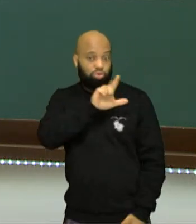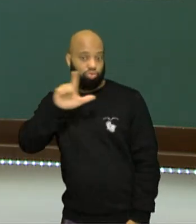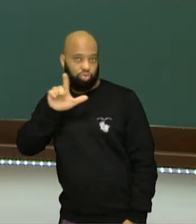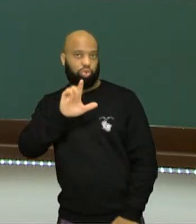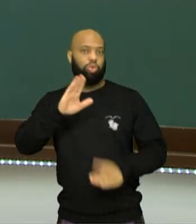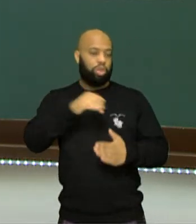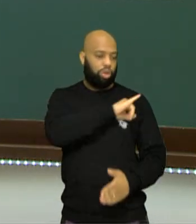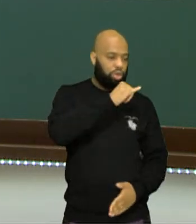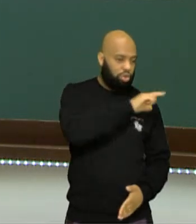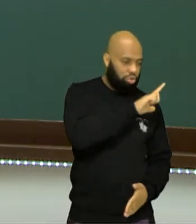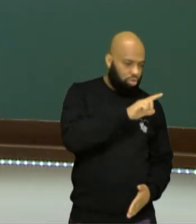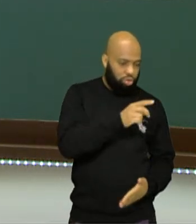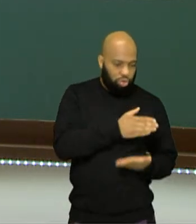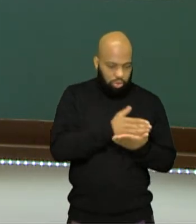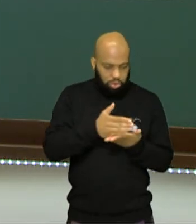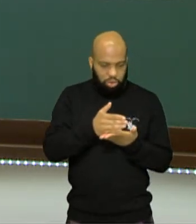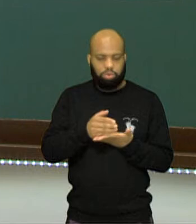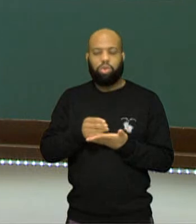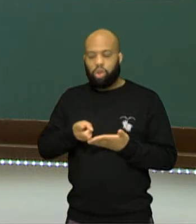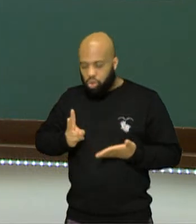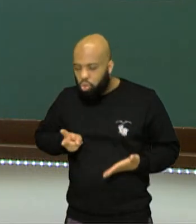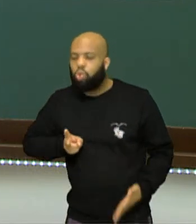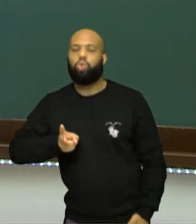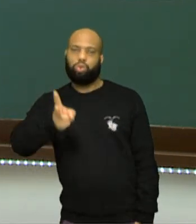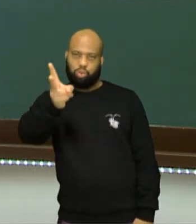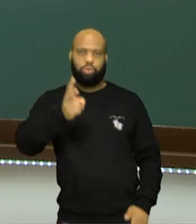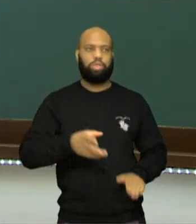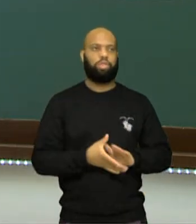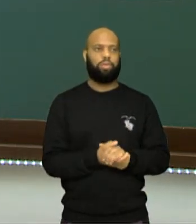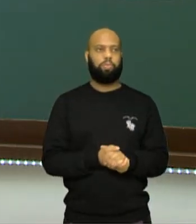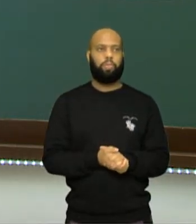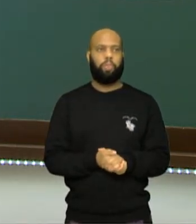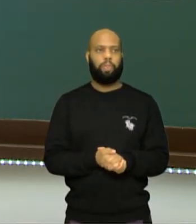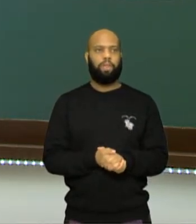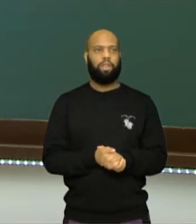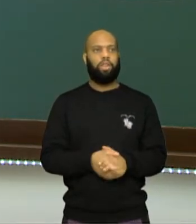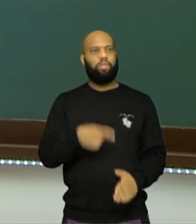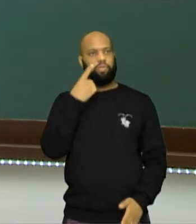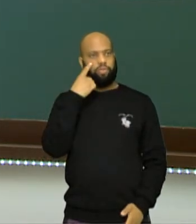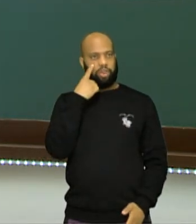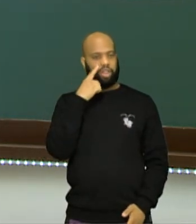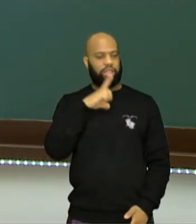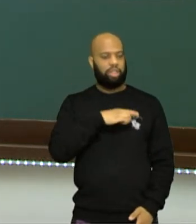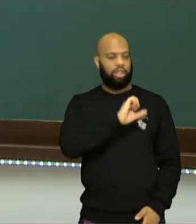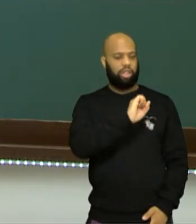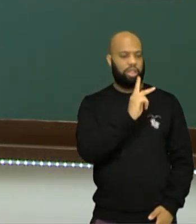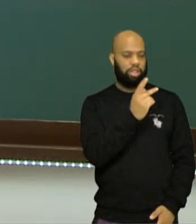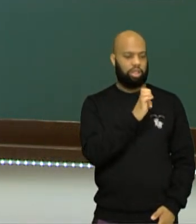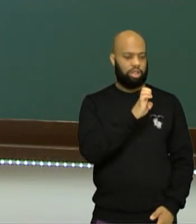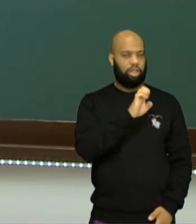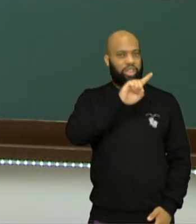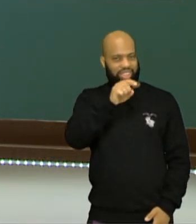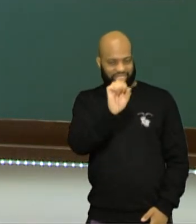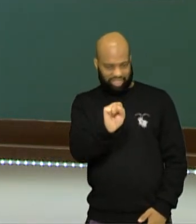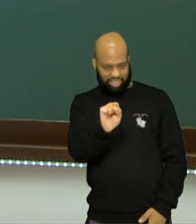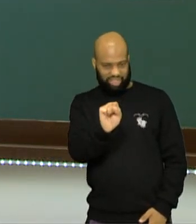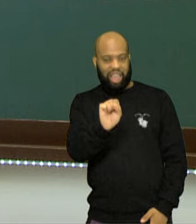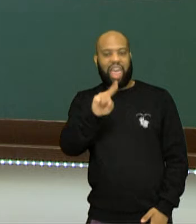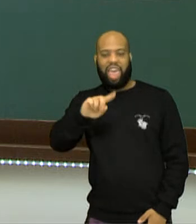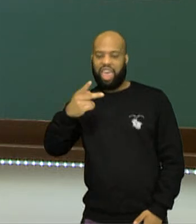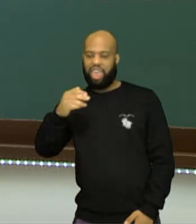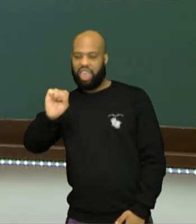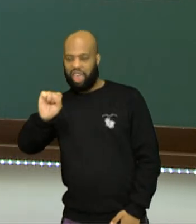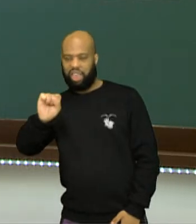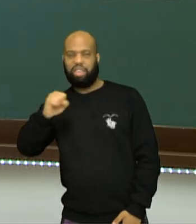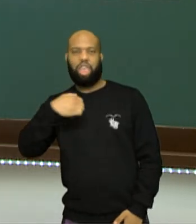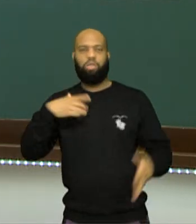Então, em julho começou a ação dela ter um carro e continua. Aqui, eu abreviei o verbo has, o auxiliar